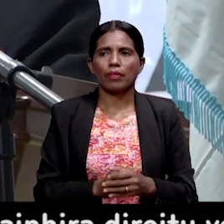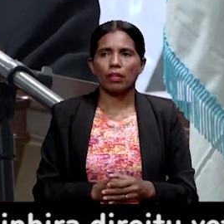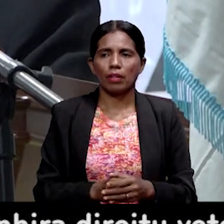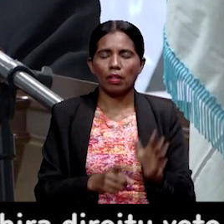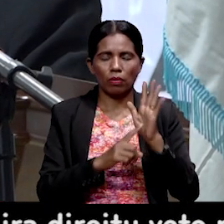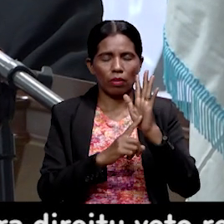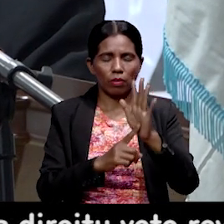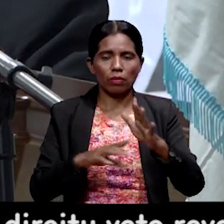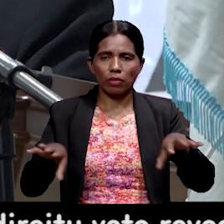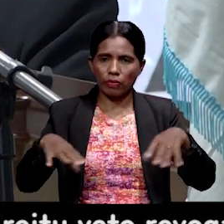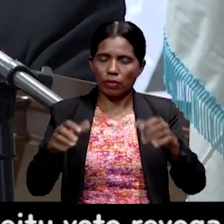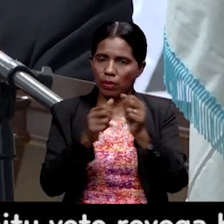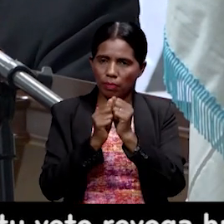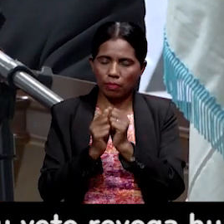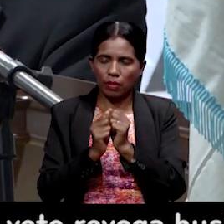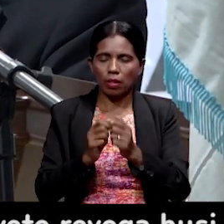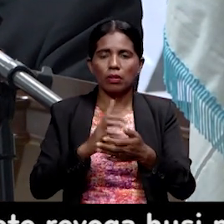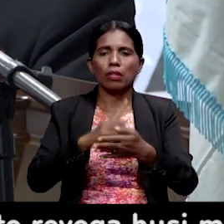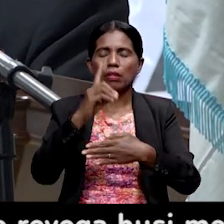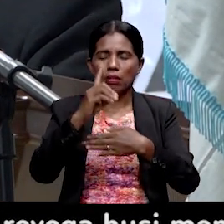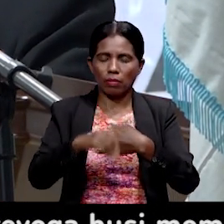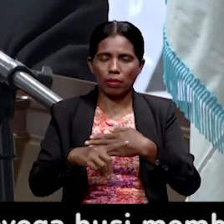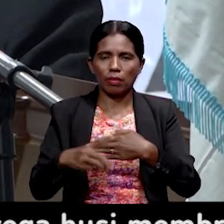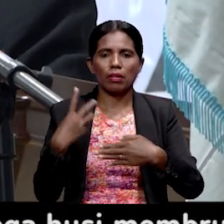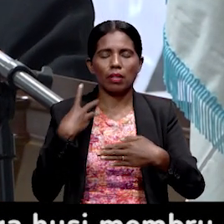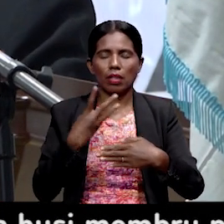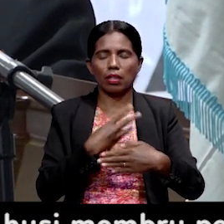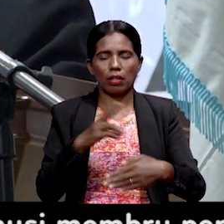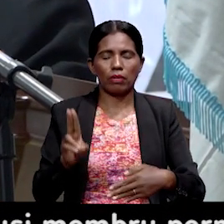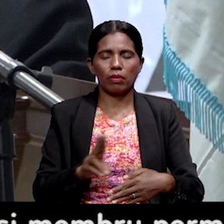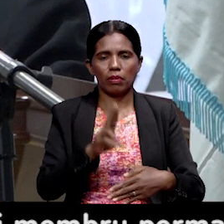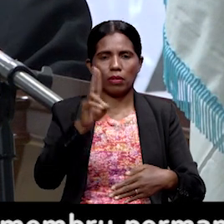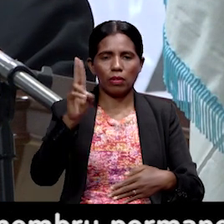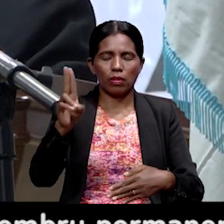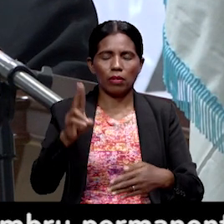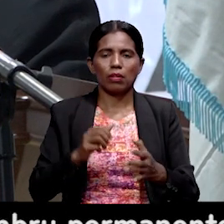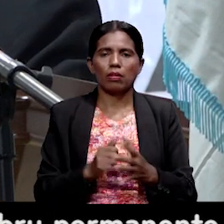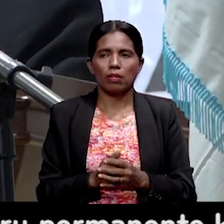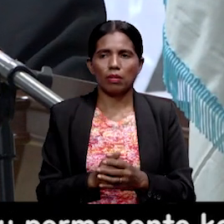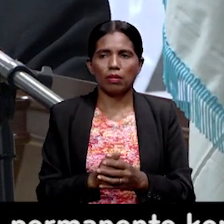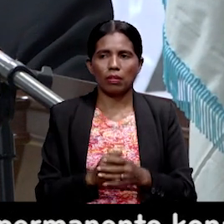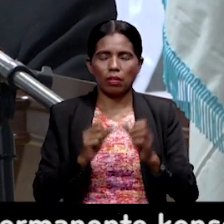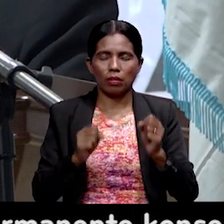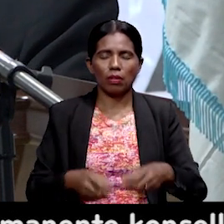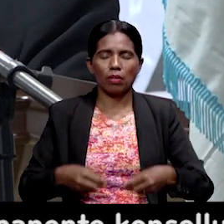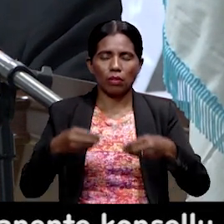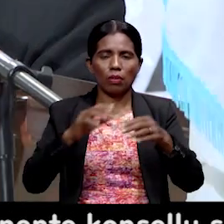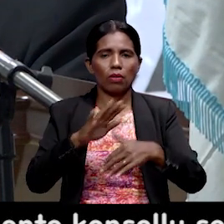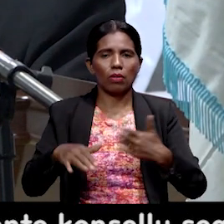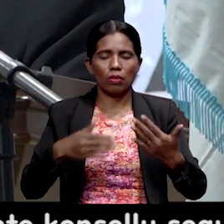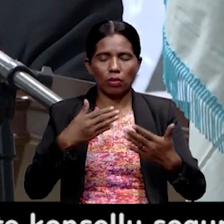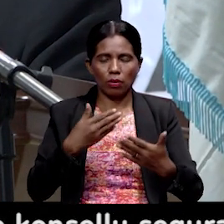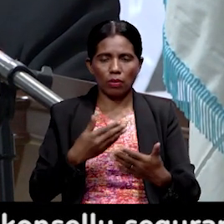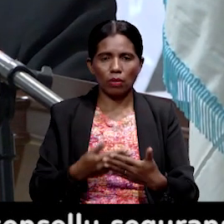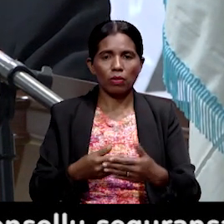sua colaboração para o desenvolvimento da estratégia, dos estatutos e para o cumprimento de todas as condições